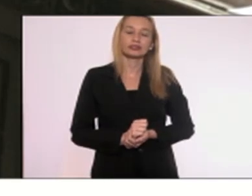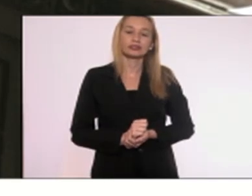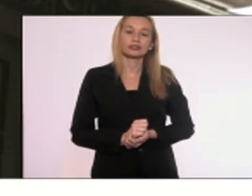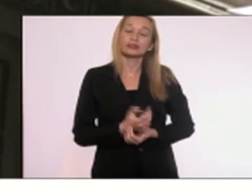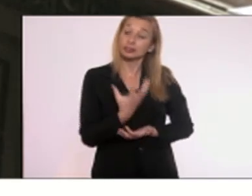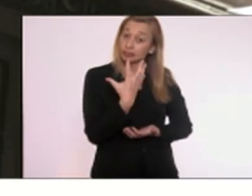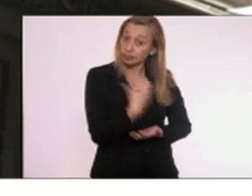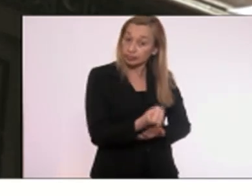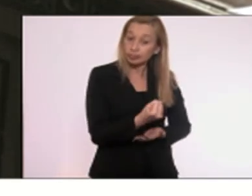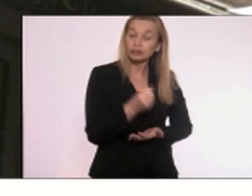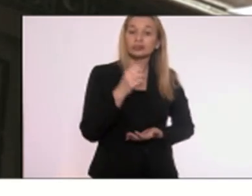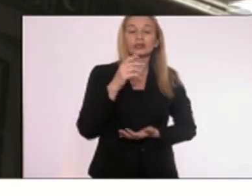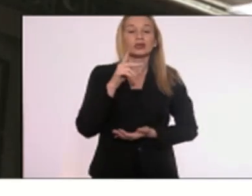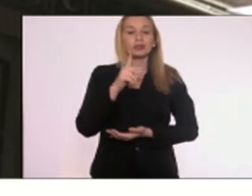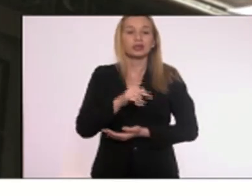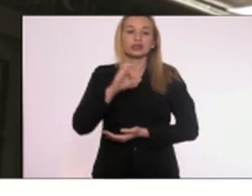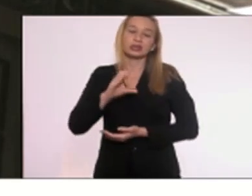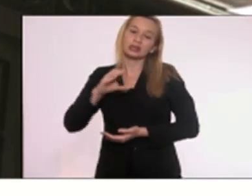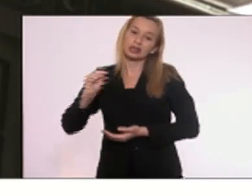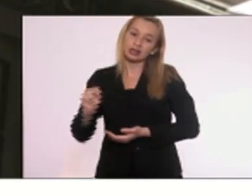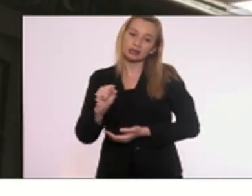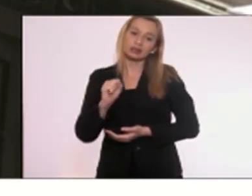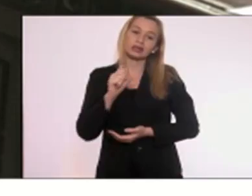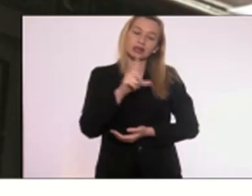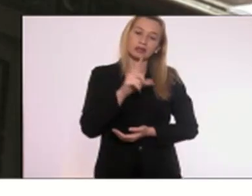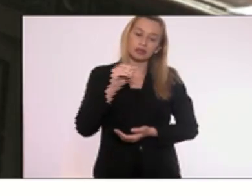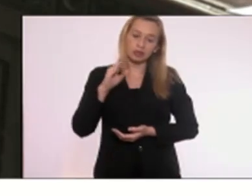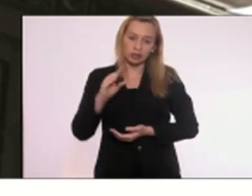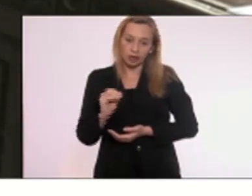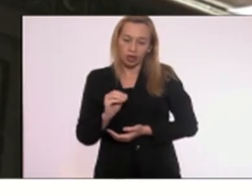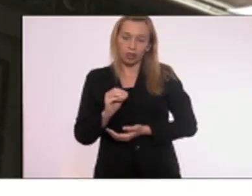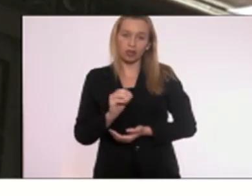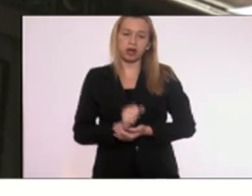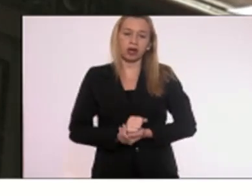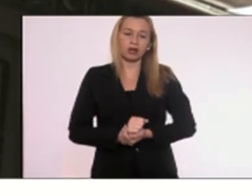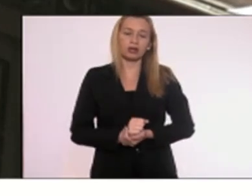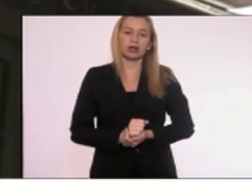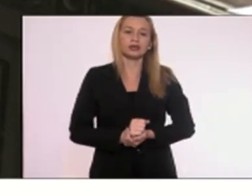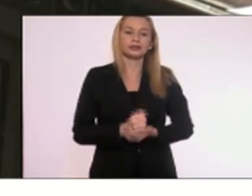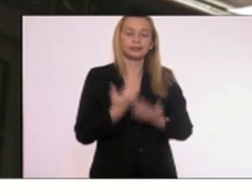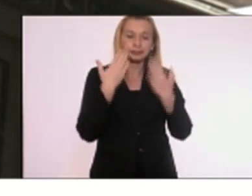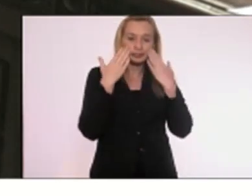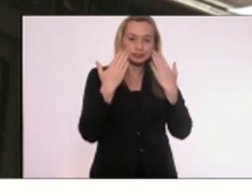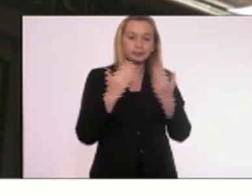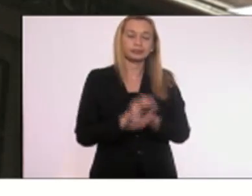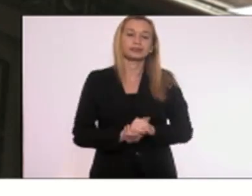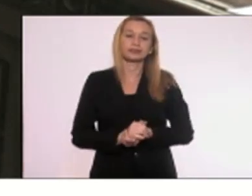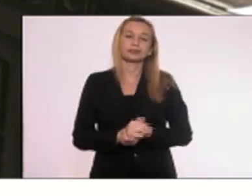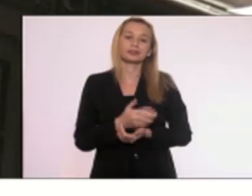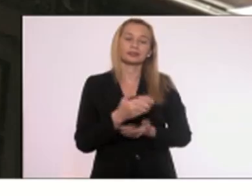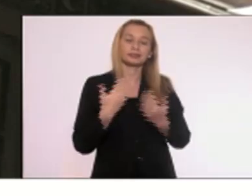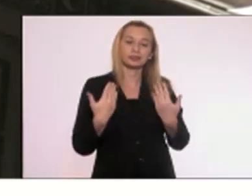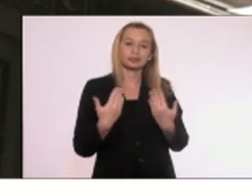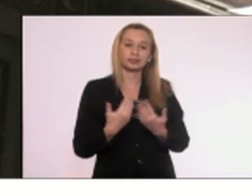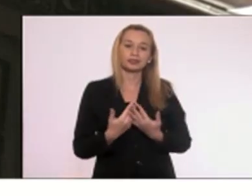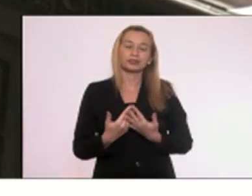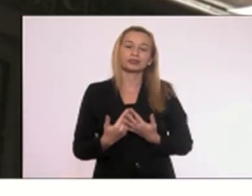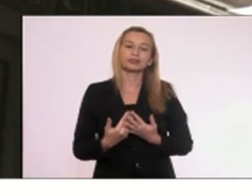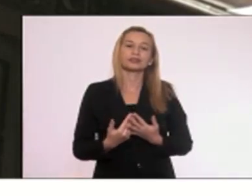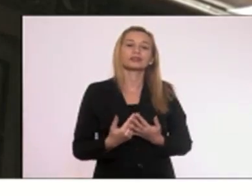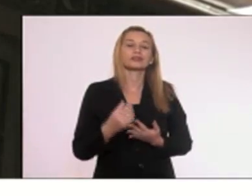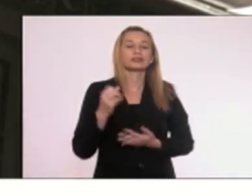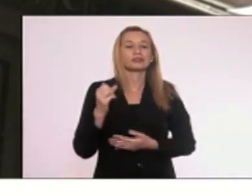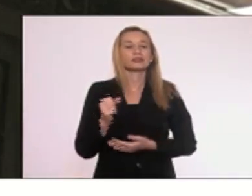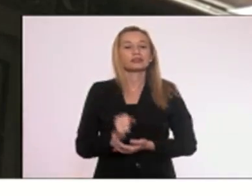acolhendo o PCCS na LDO. Então, o destaque será desta maneira, apresentado pelo deputado Anderson